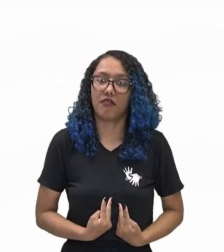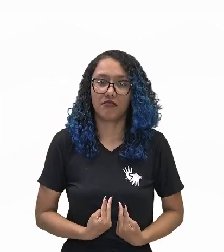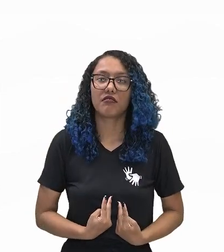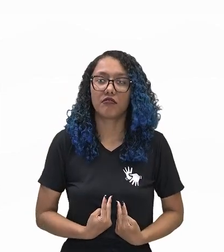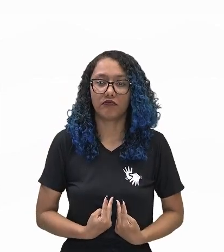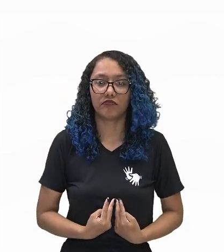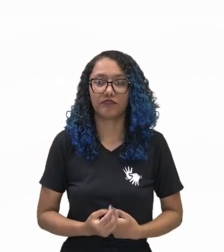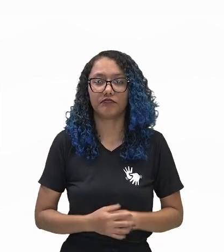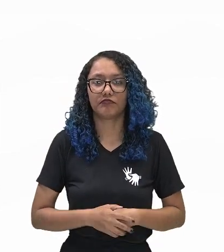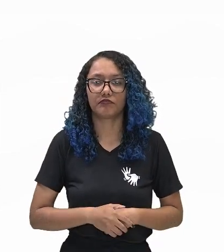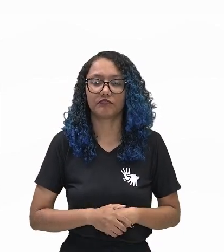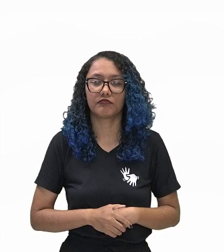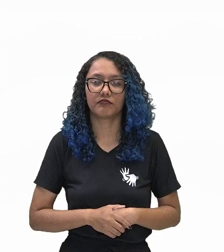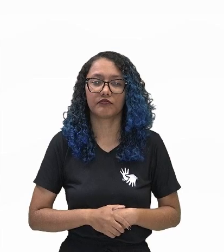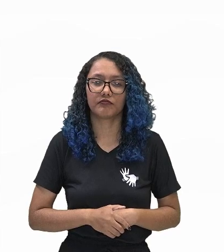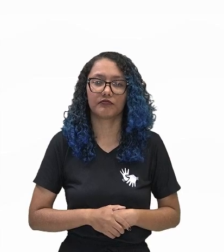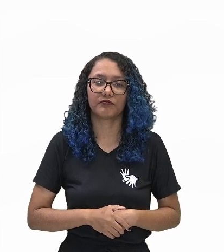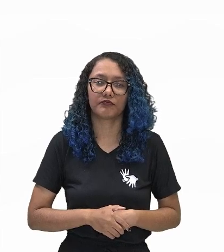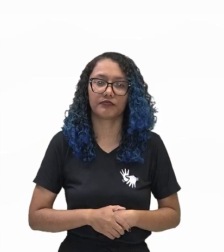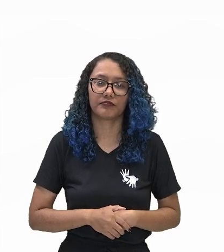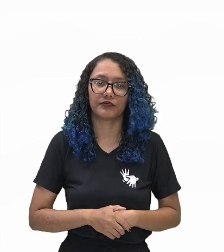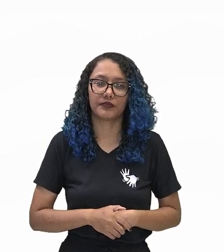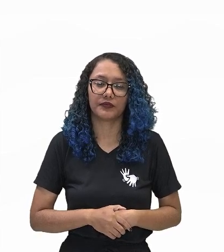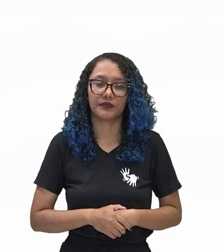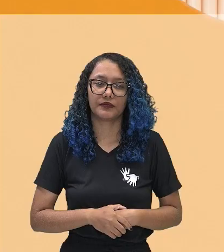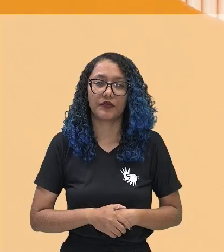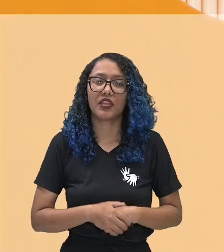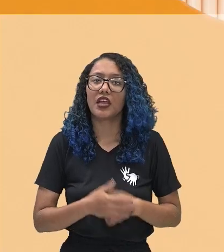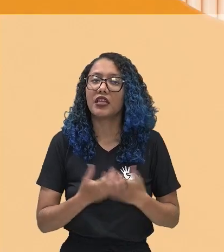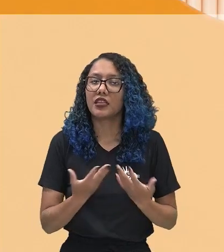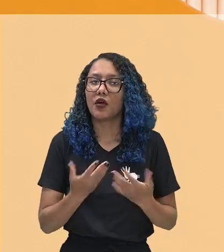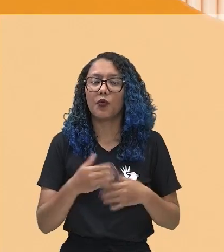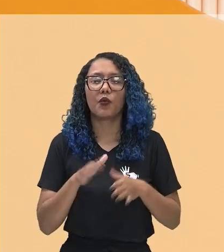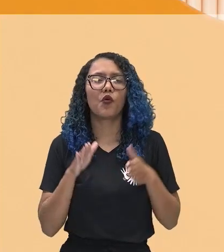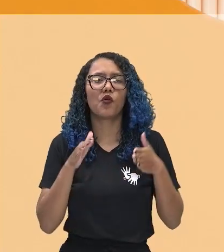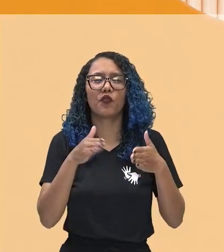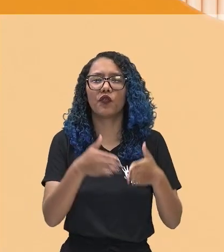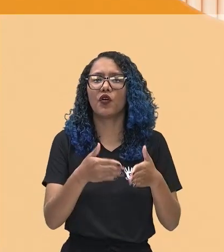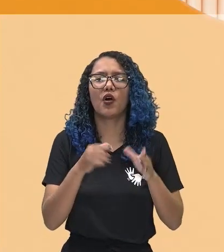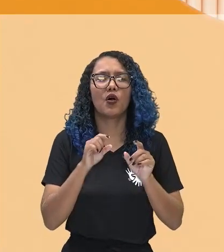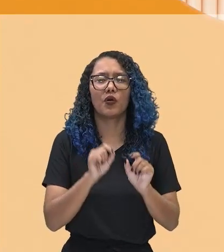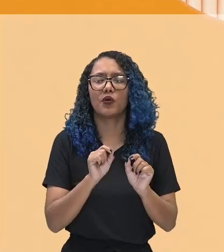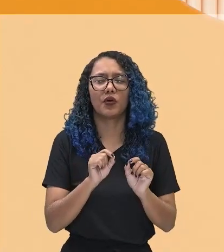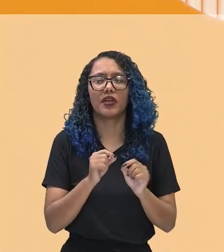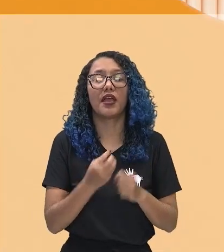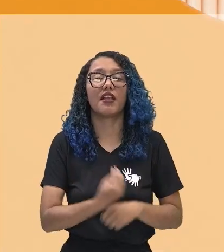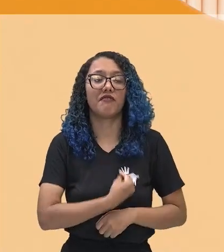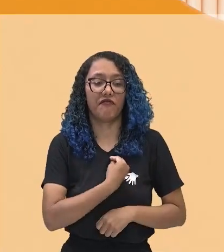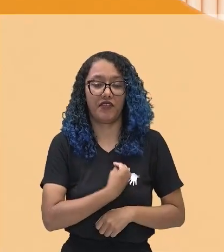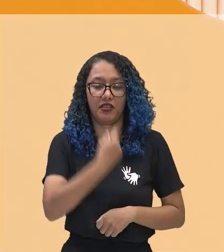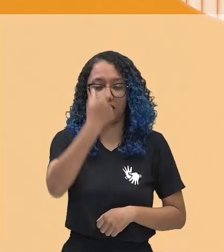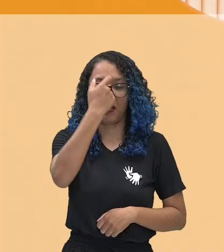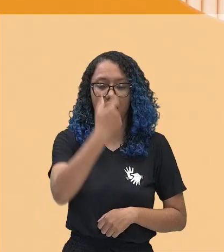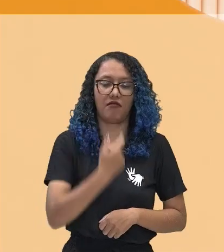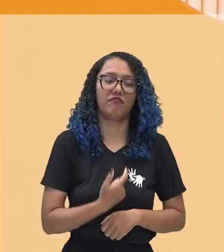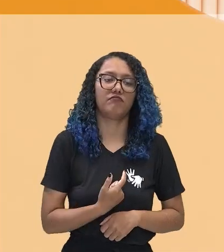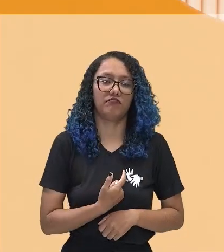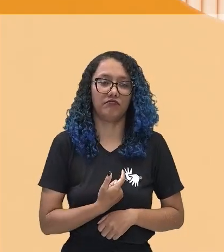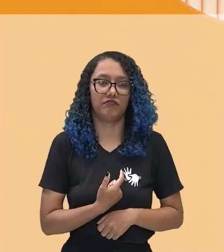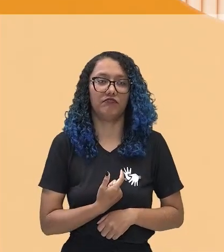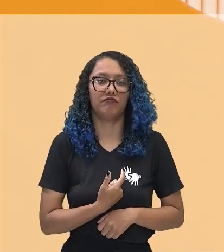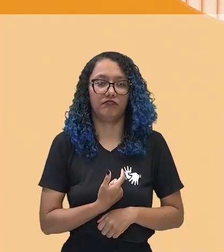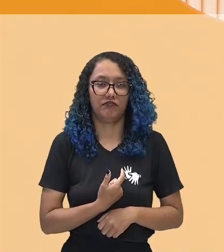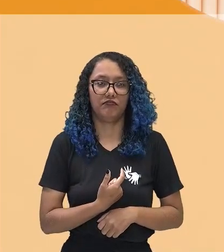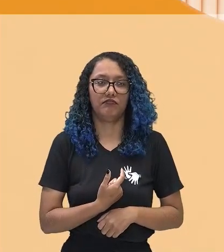do existencialismo, o que é? É focar no meu existir. Tá? A gente vai falar muito nessa ideia